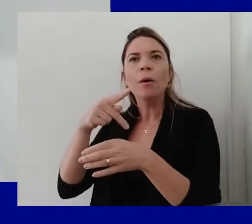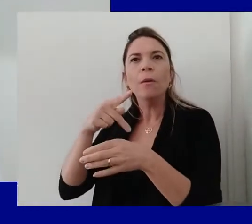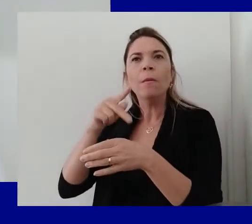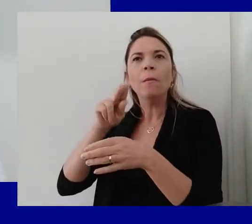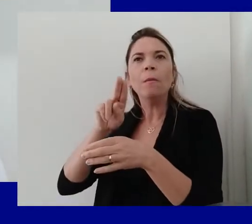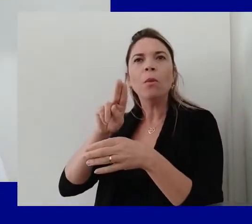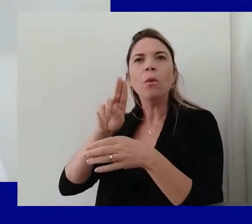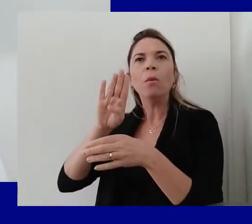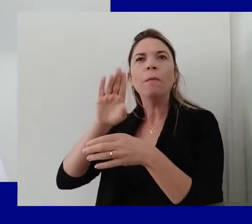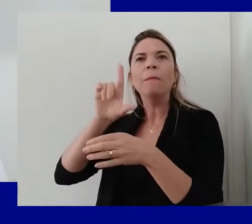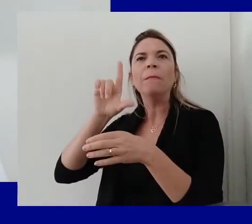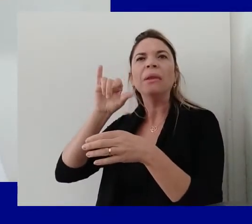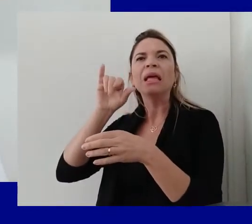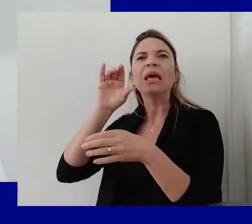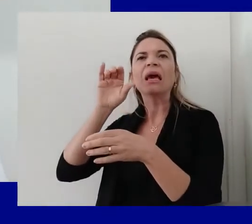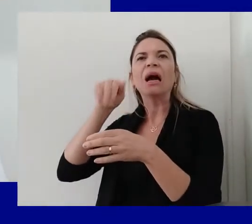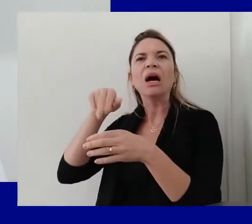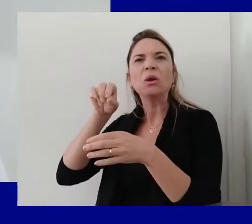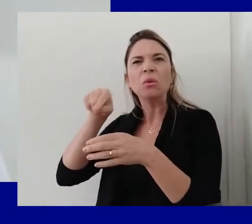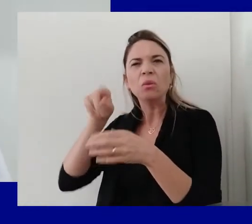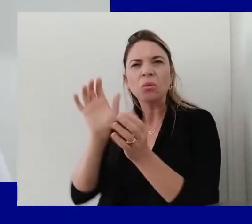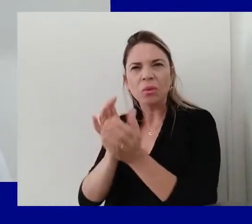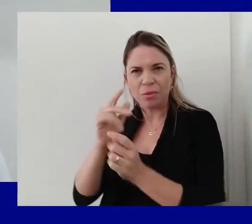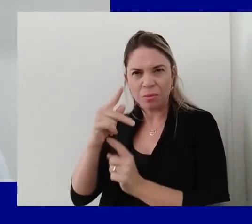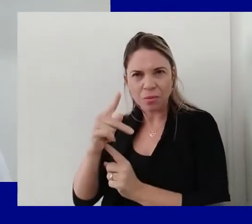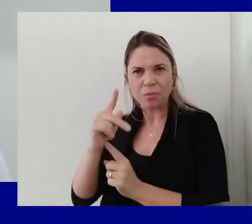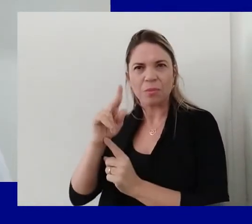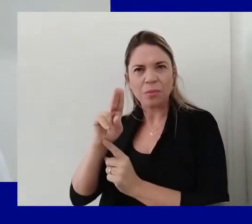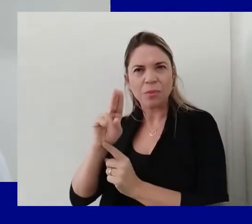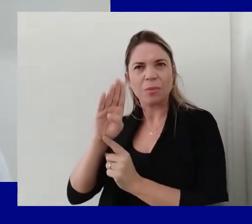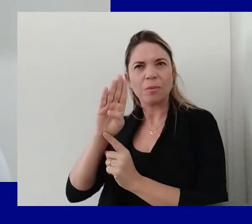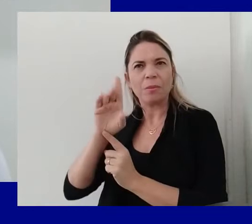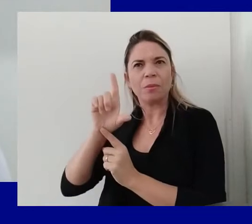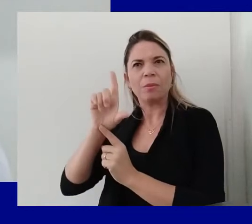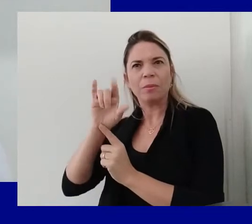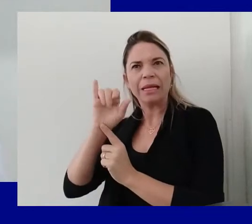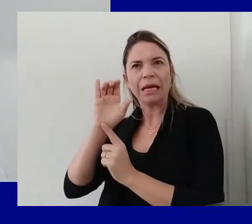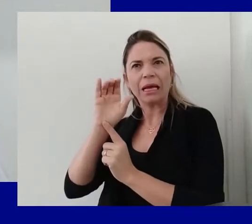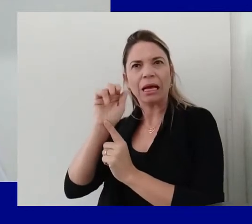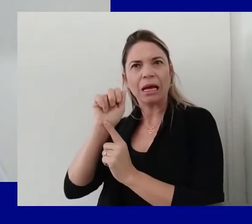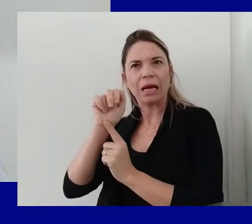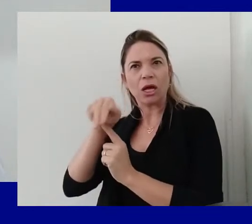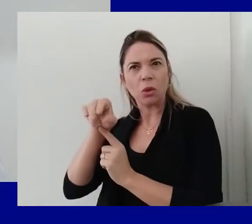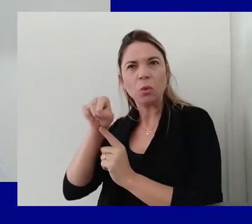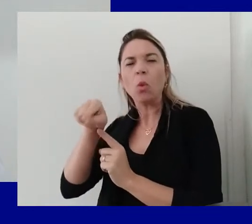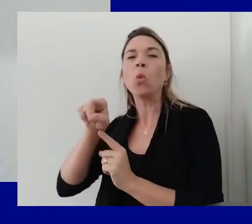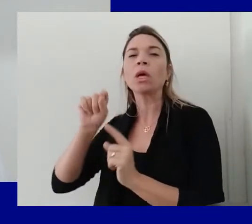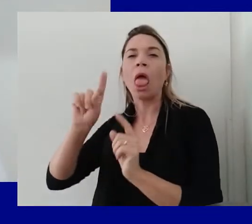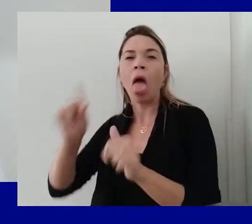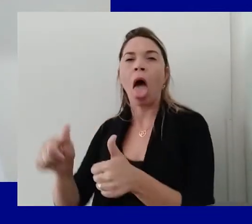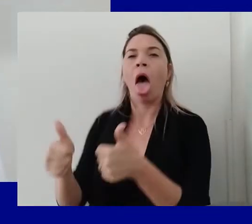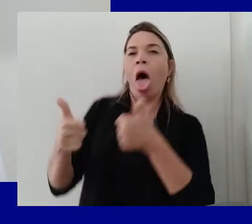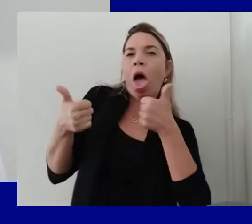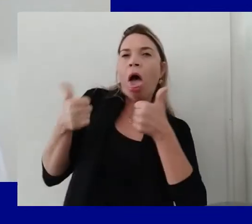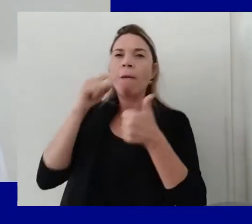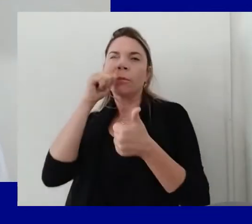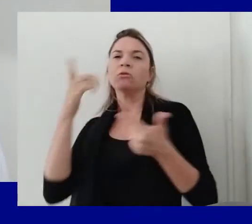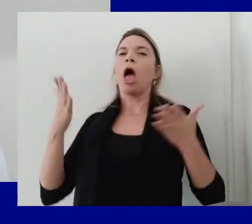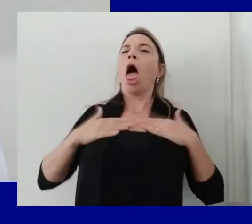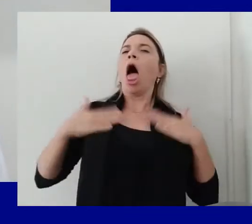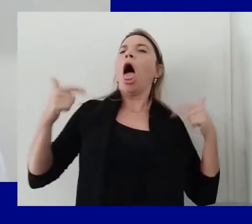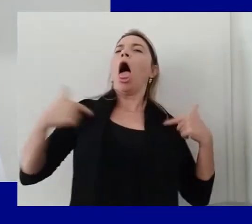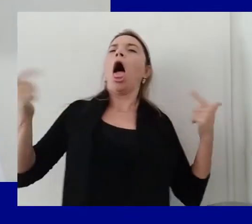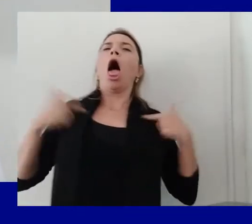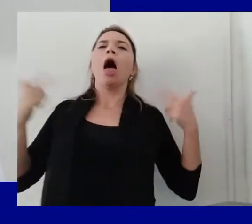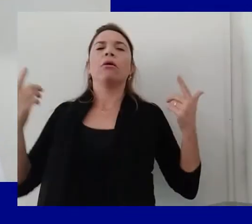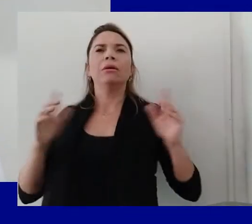exaltado. E ele diz que aquele que se humilha será exaltado. Nós precisamos nos